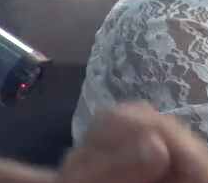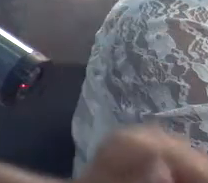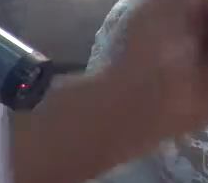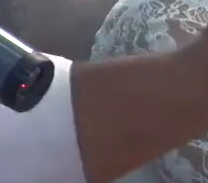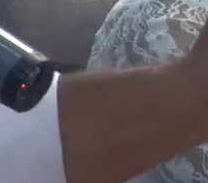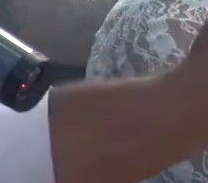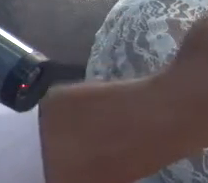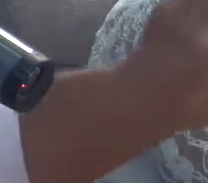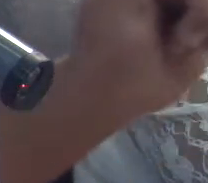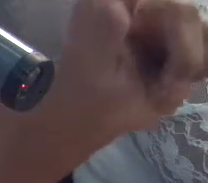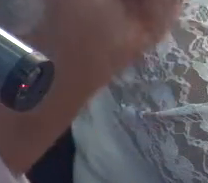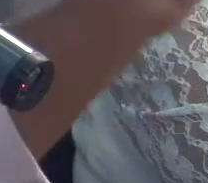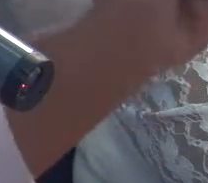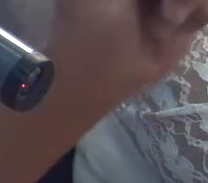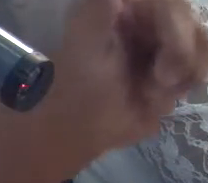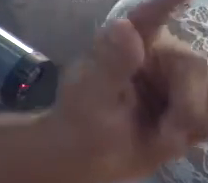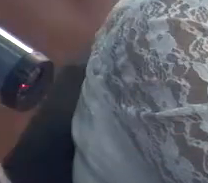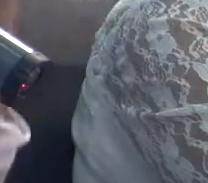por ser igual.